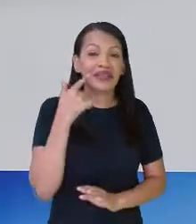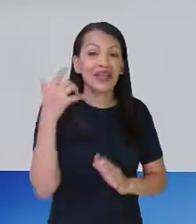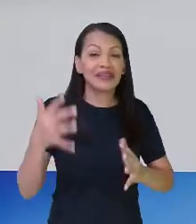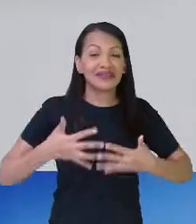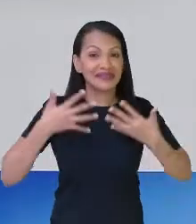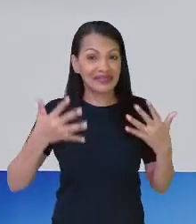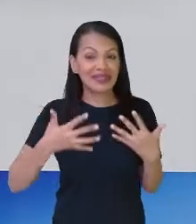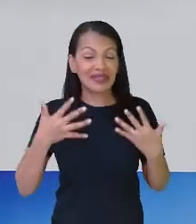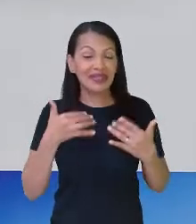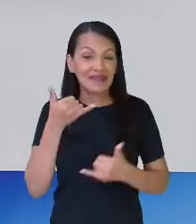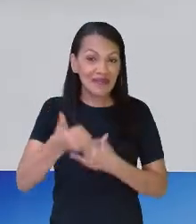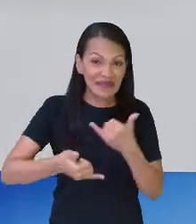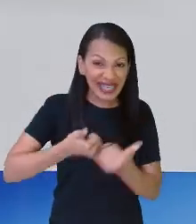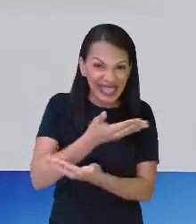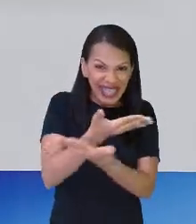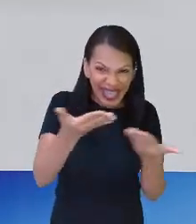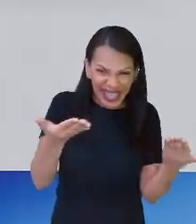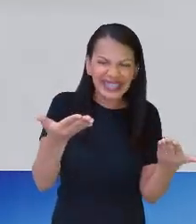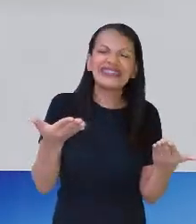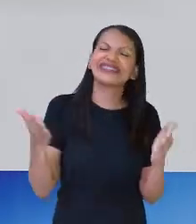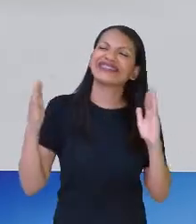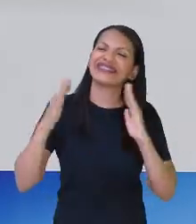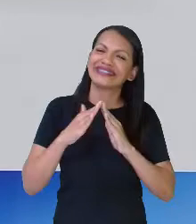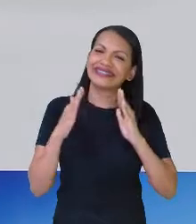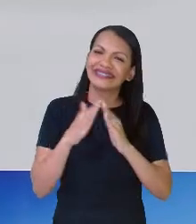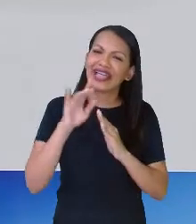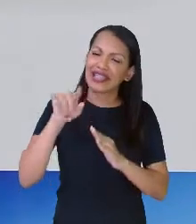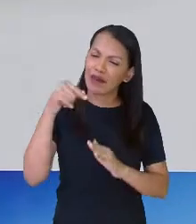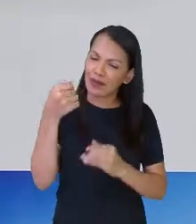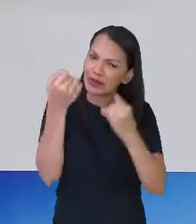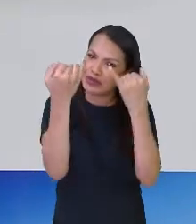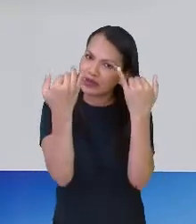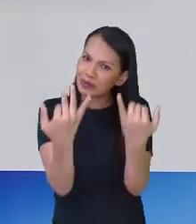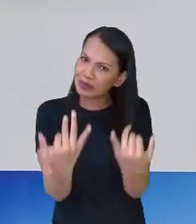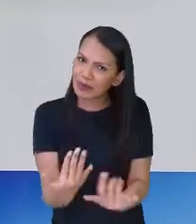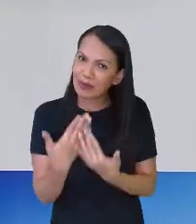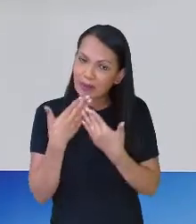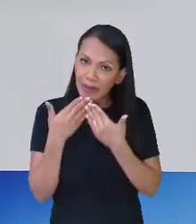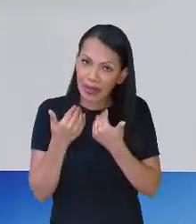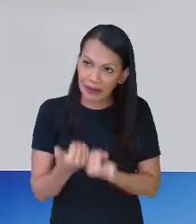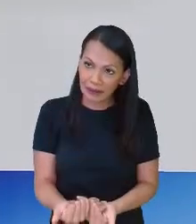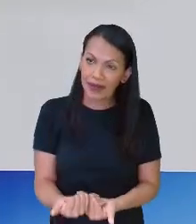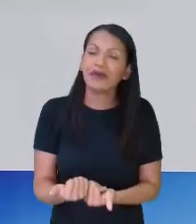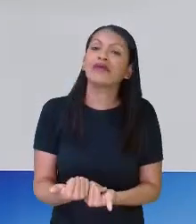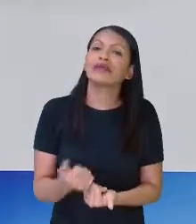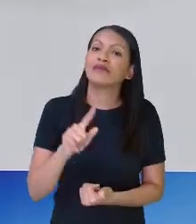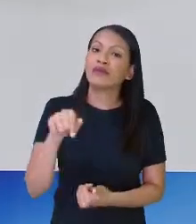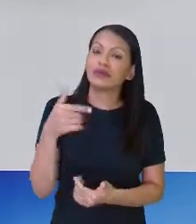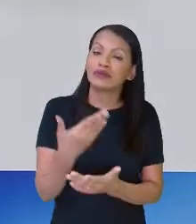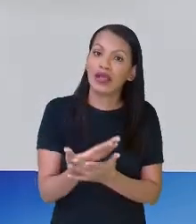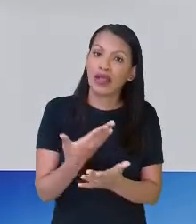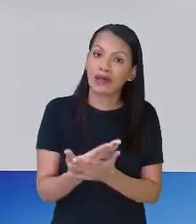inspirarem, brincarem bastante aí. Vale a pena depois, eu explico um pouquinho melhor como ela é na